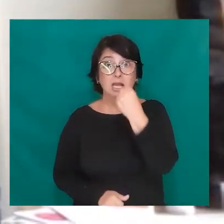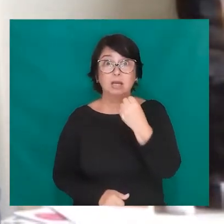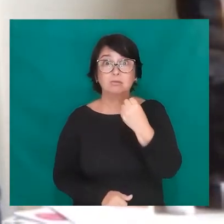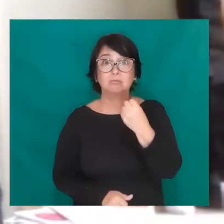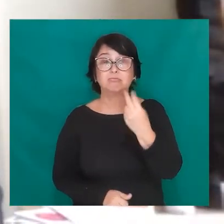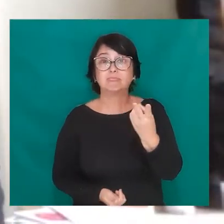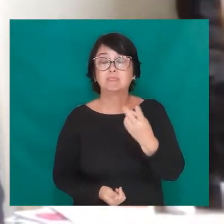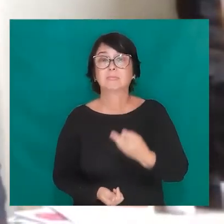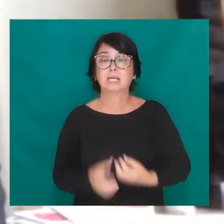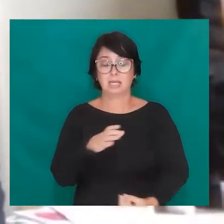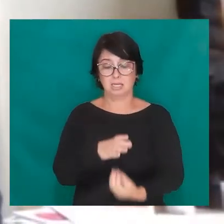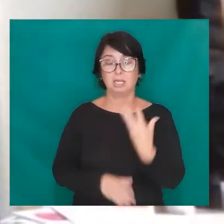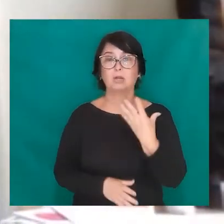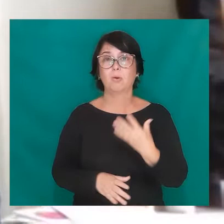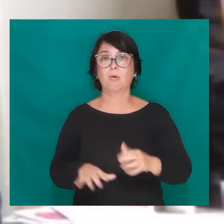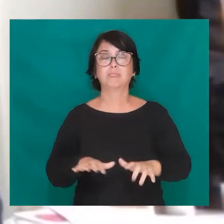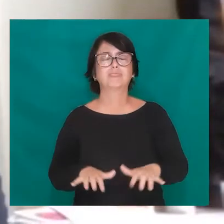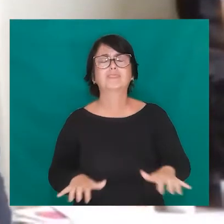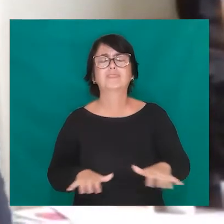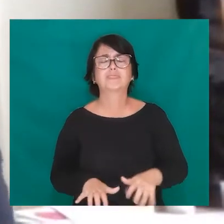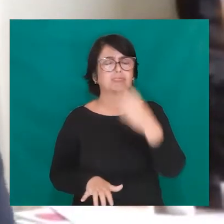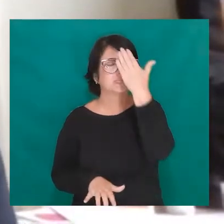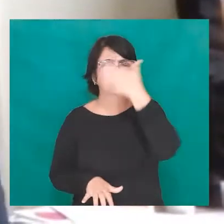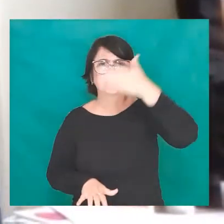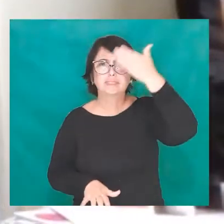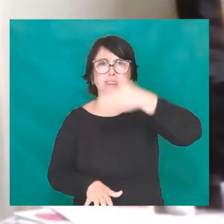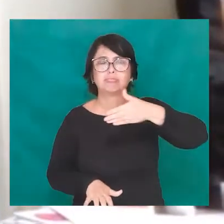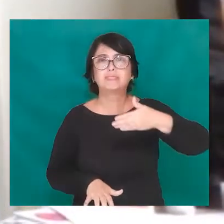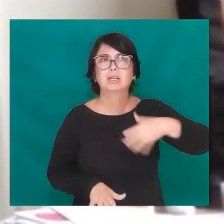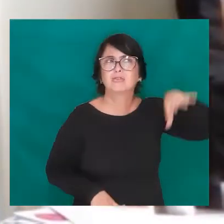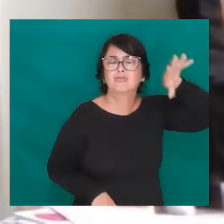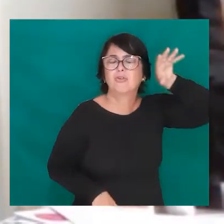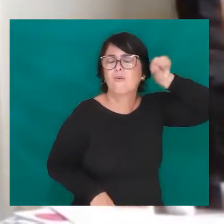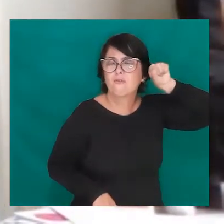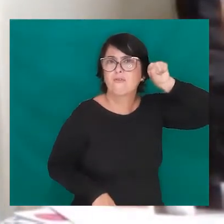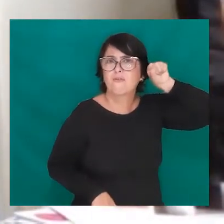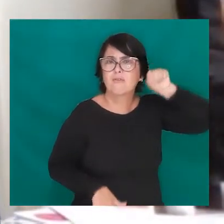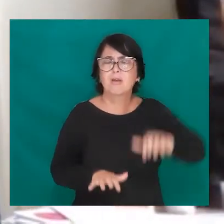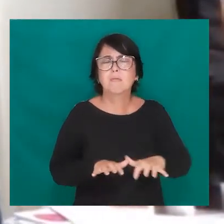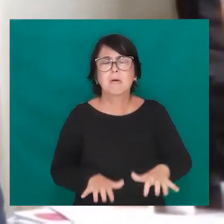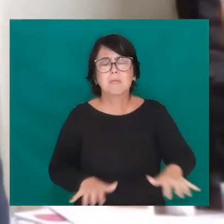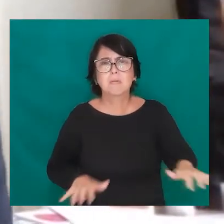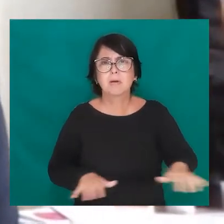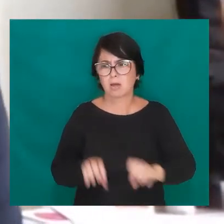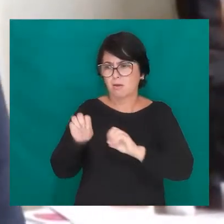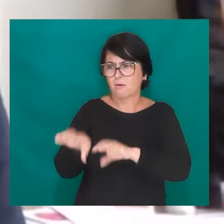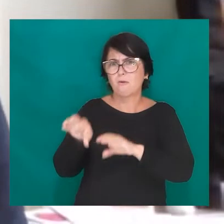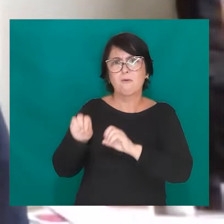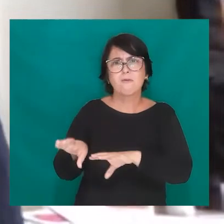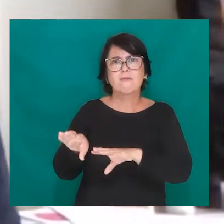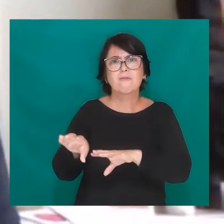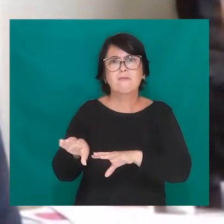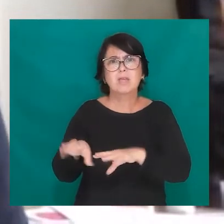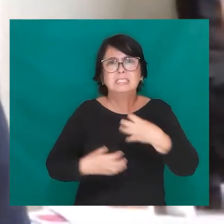um método de piano de ouvido. Eu achei interessante aquilo, porque como é que o cara pode dar aula de ouvido, né? De ouvido